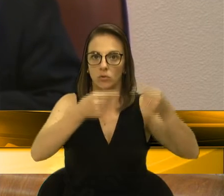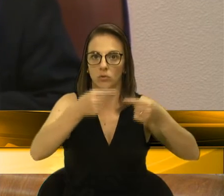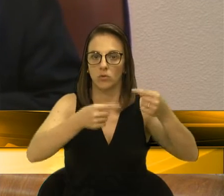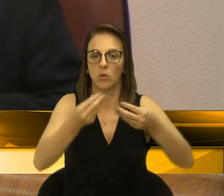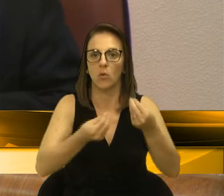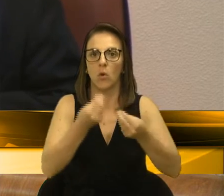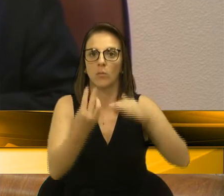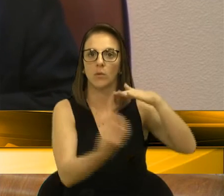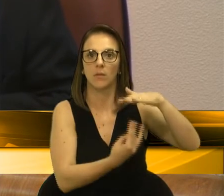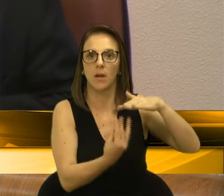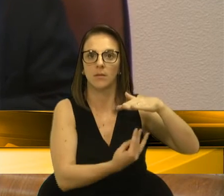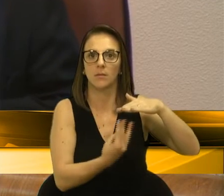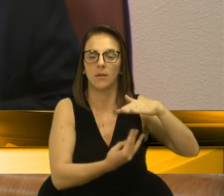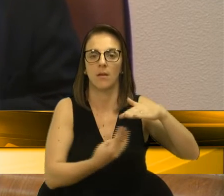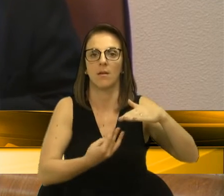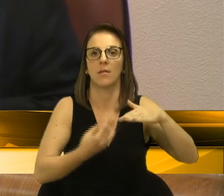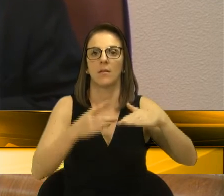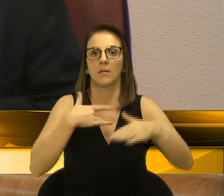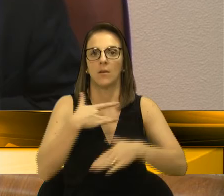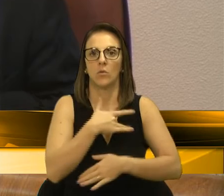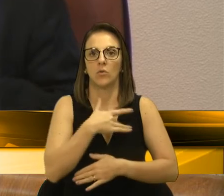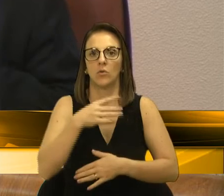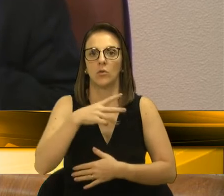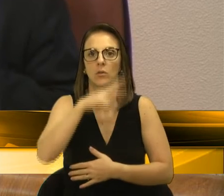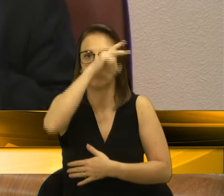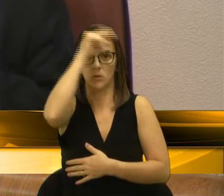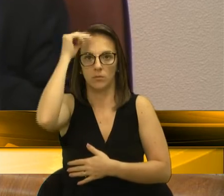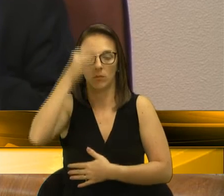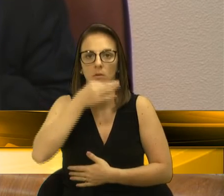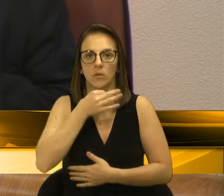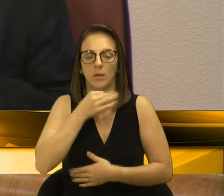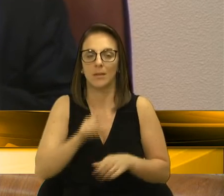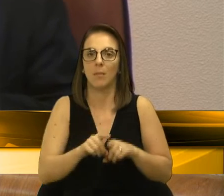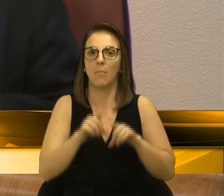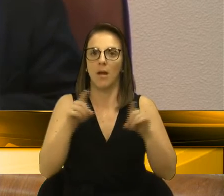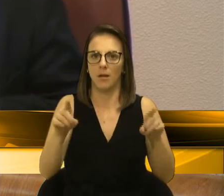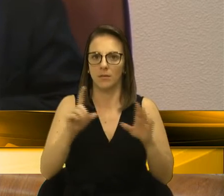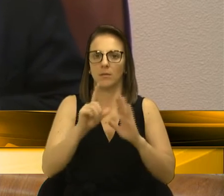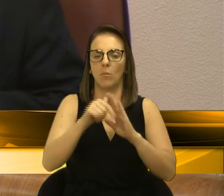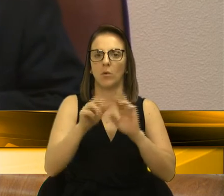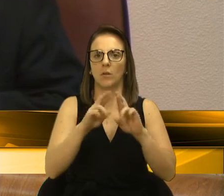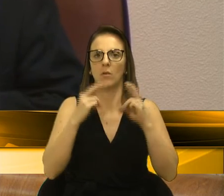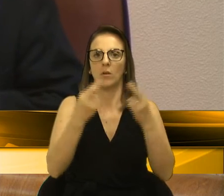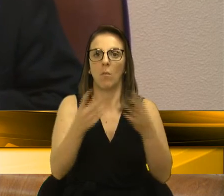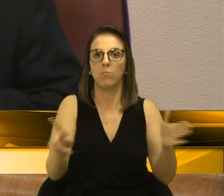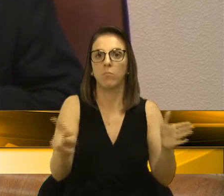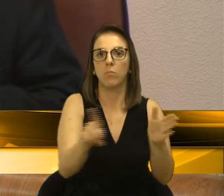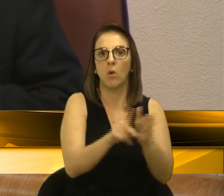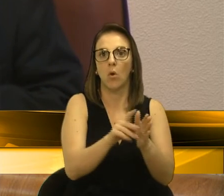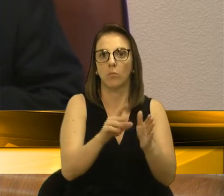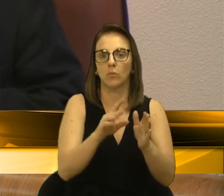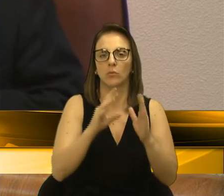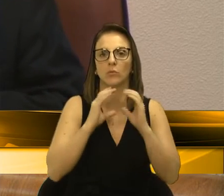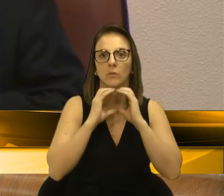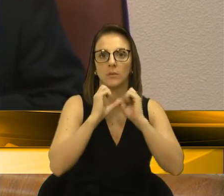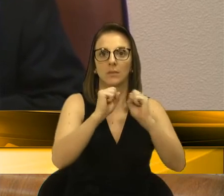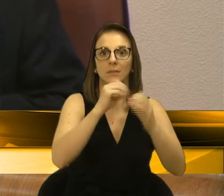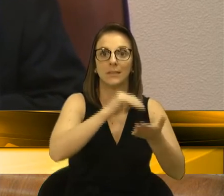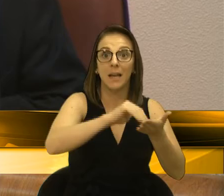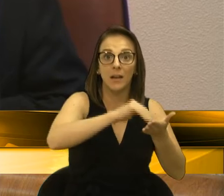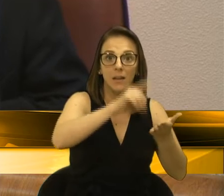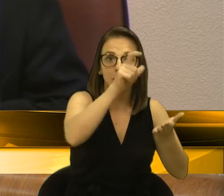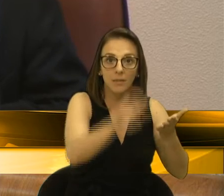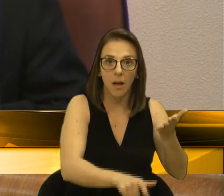Sul. Contudo, embora tenha se realizado a Assembleia, o próprio secretário municipal de saúde, Júlio César